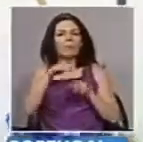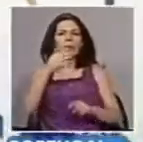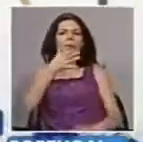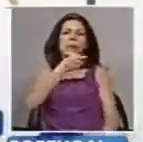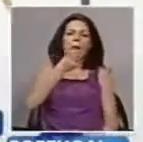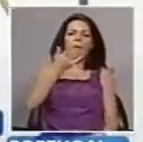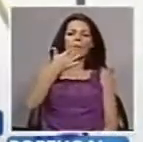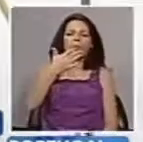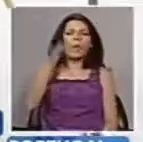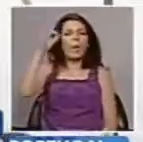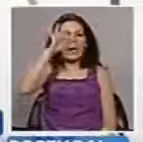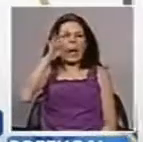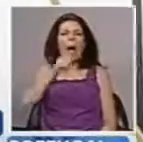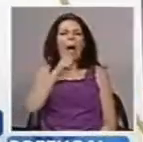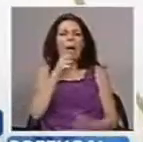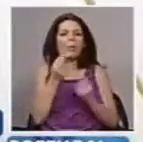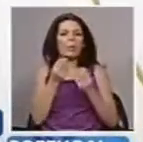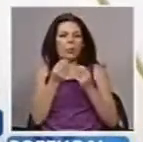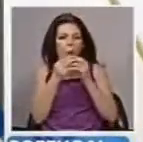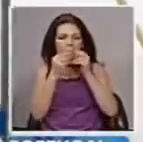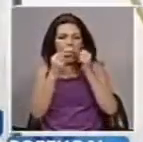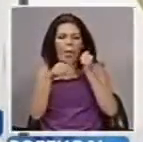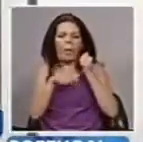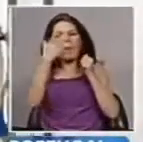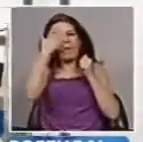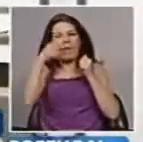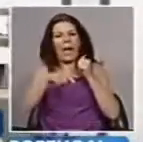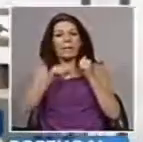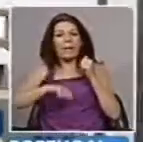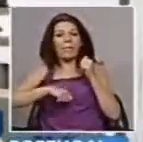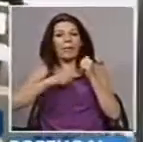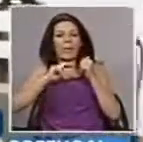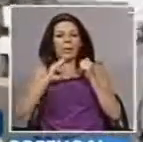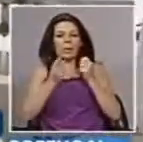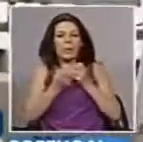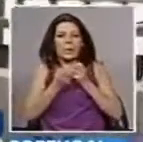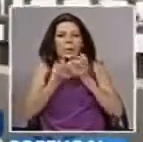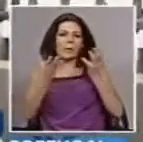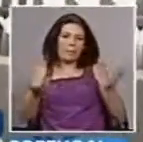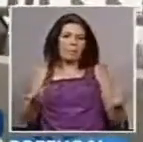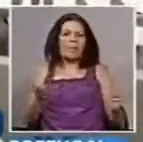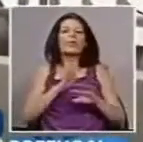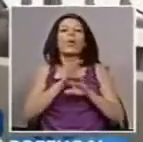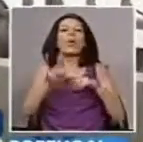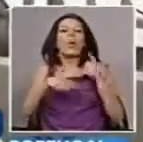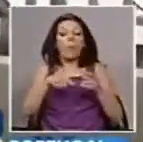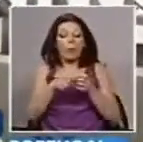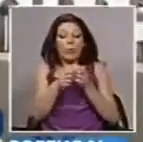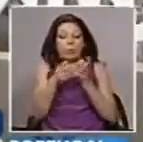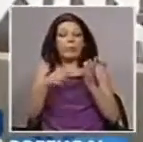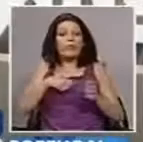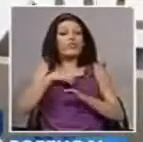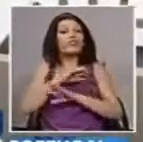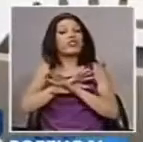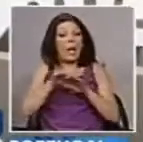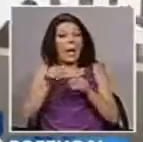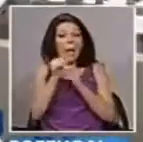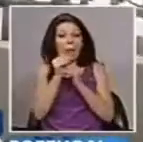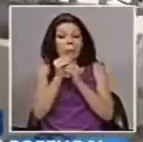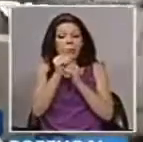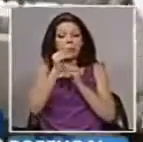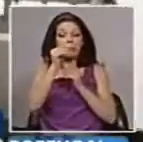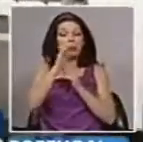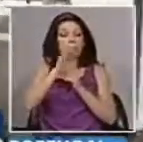9, 21 graus, com muita umidade, para ser muito mais fácil a germinação. Só depois então é que estes vasos